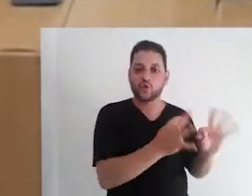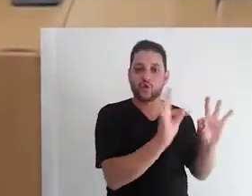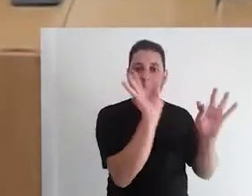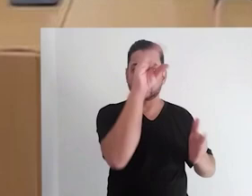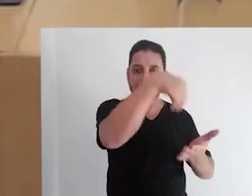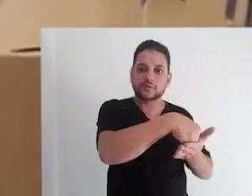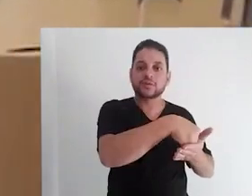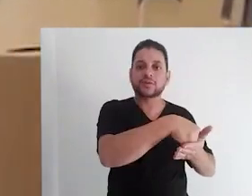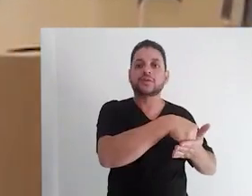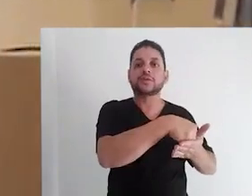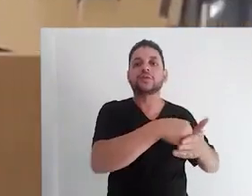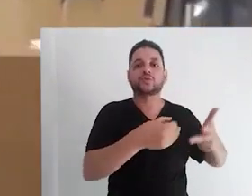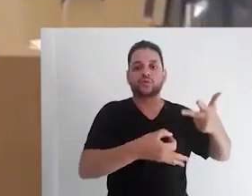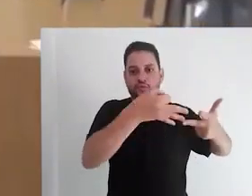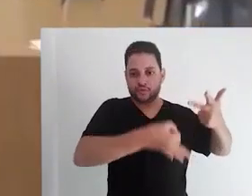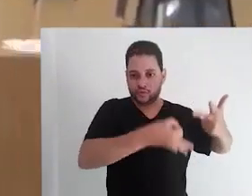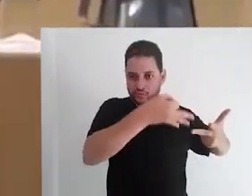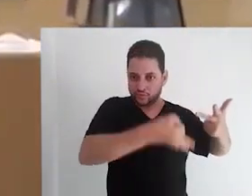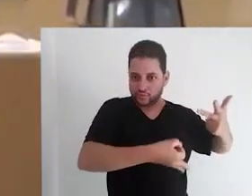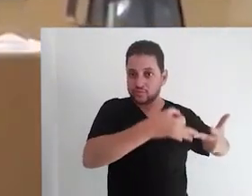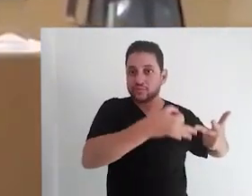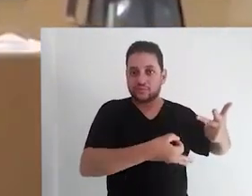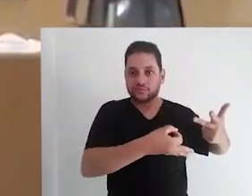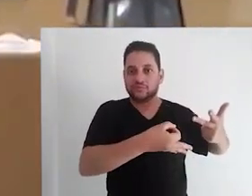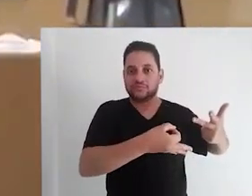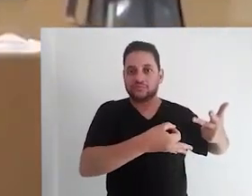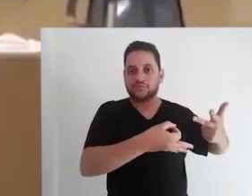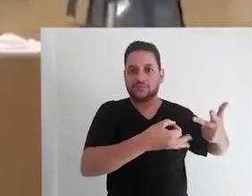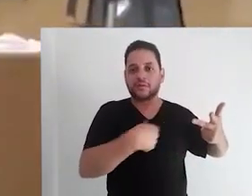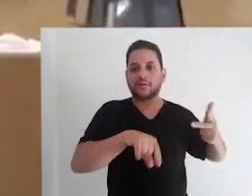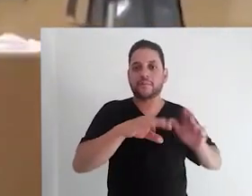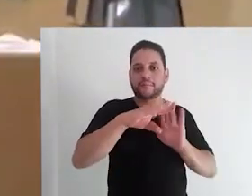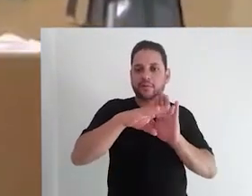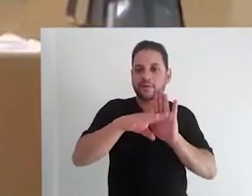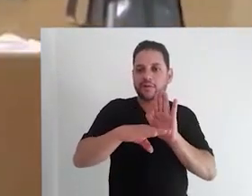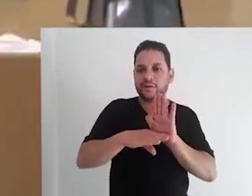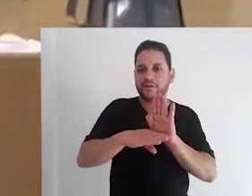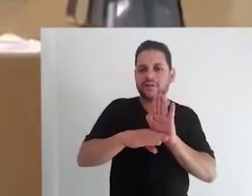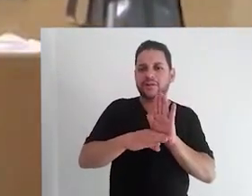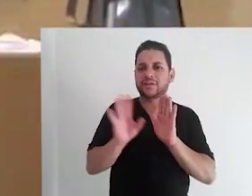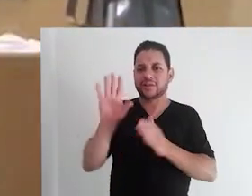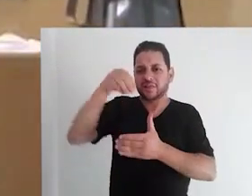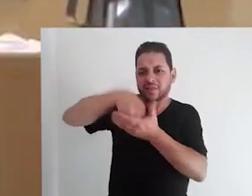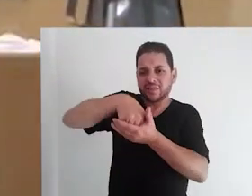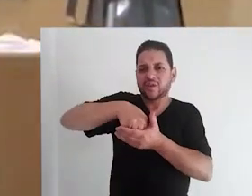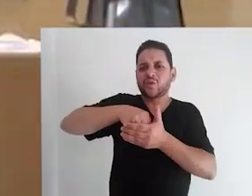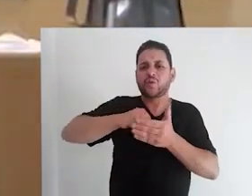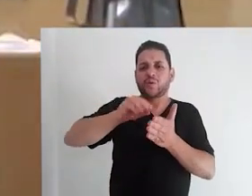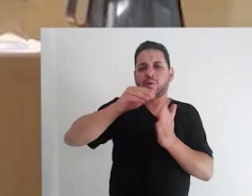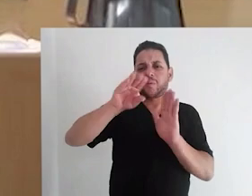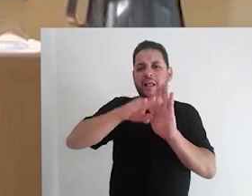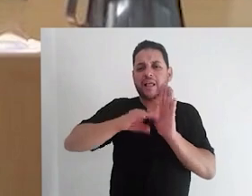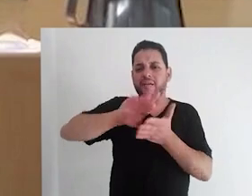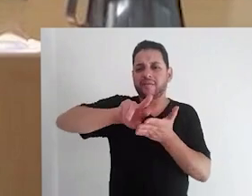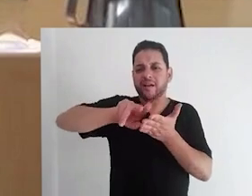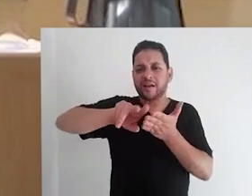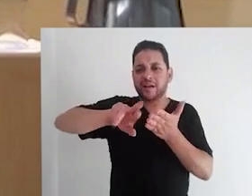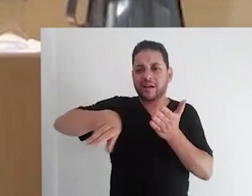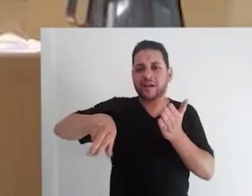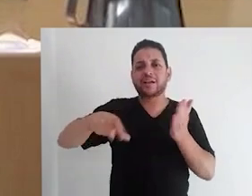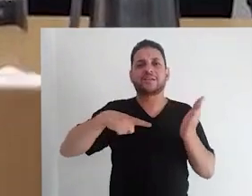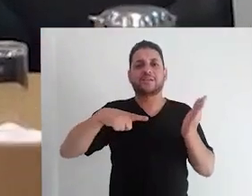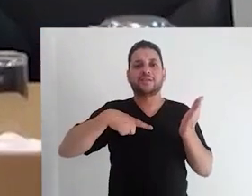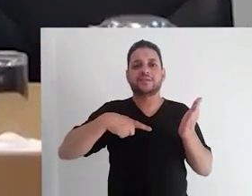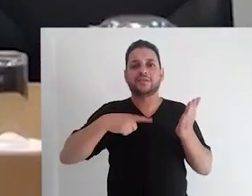Então, esse programa é um guarda-chuva e cabe vários mini-programas dentro dele. Dentre eles, a plataforma digital do